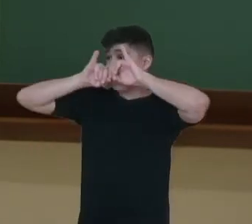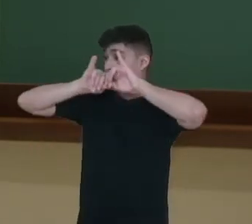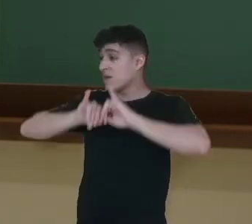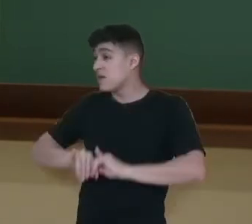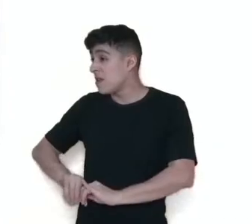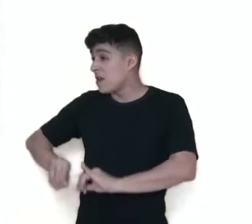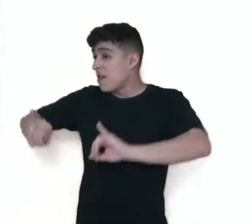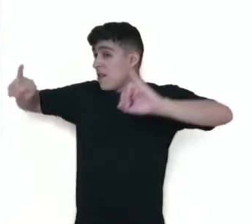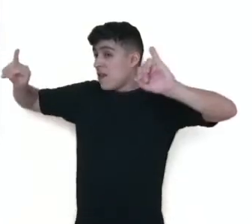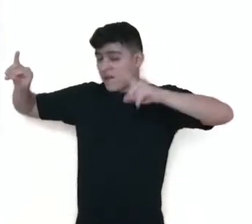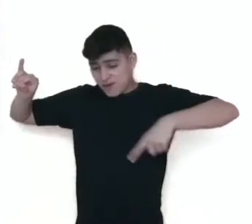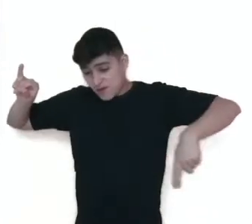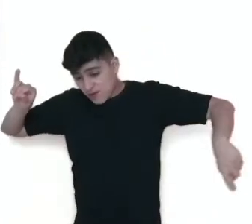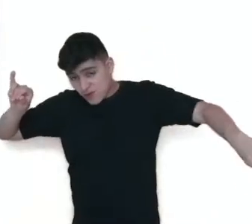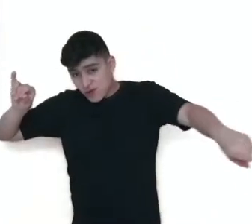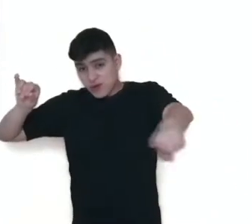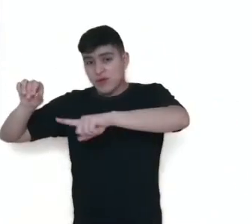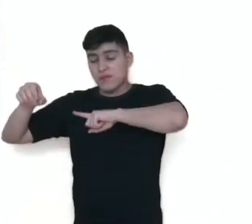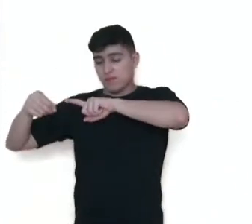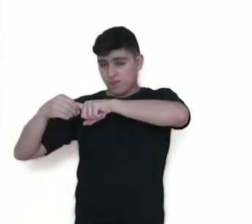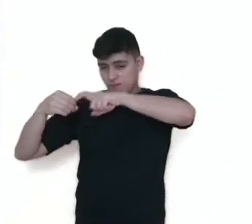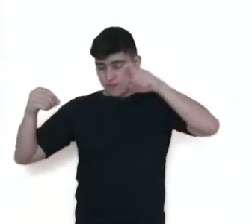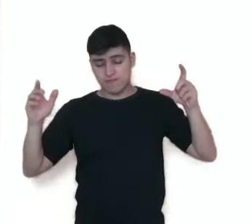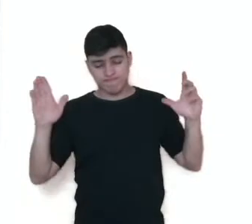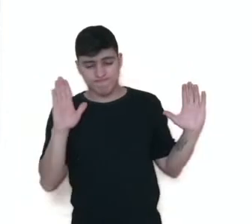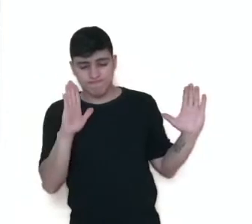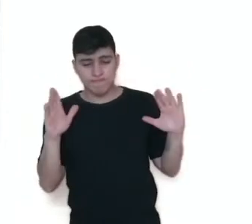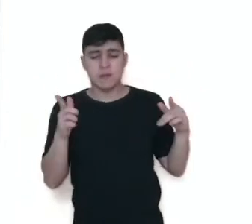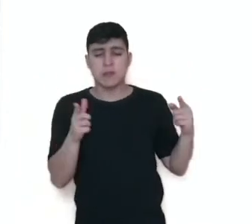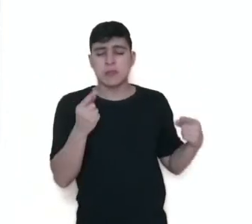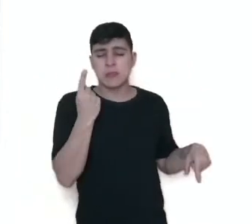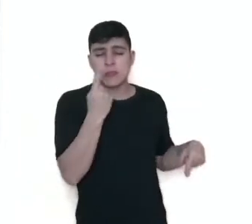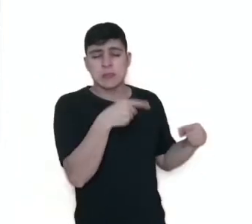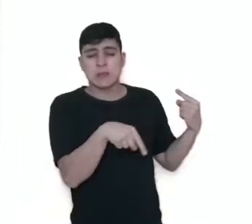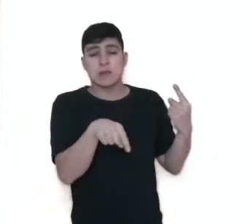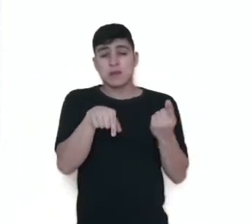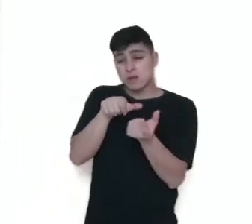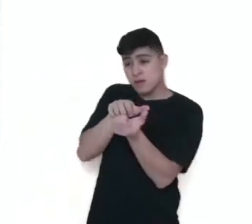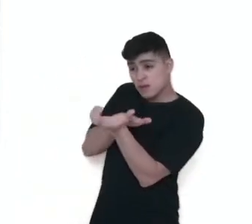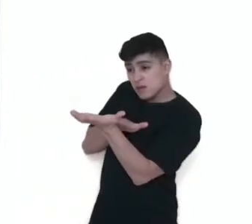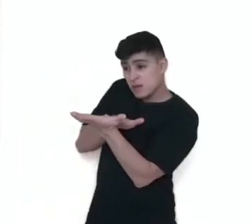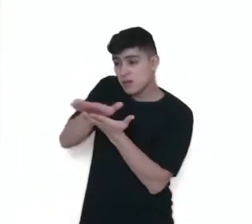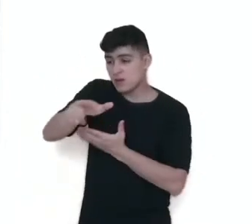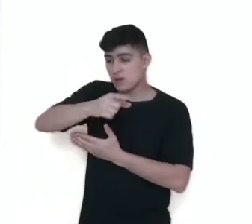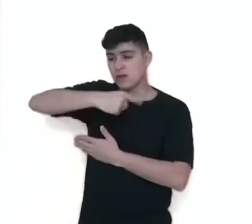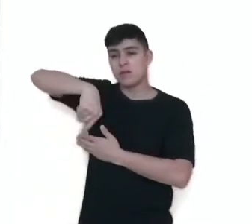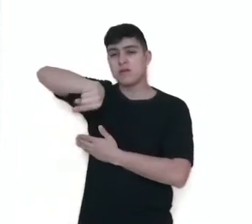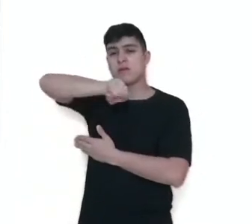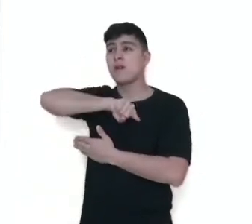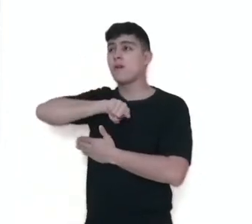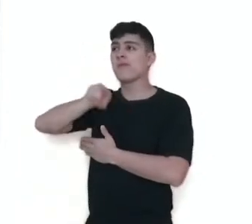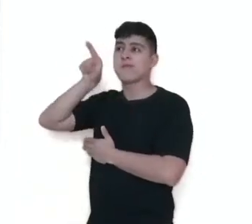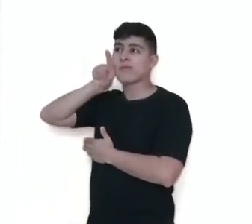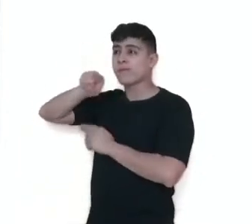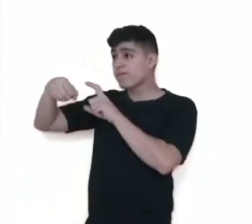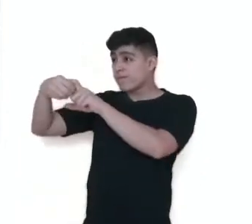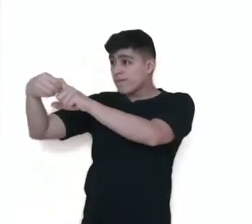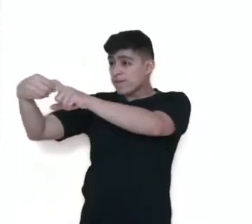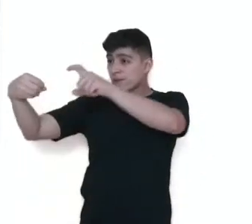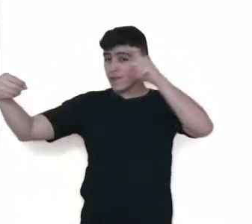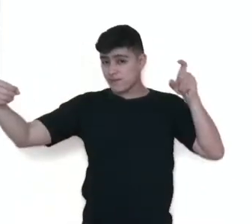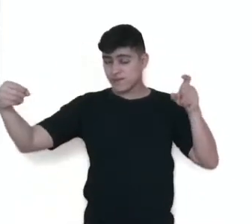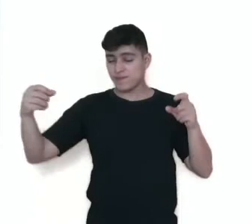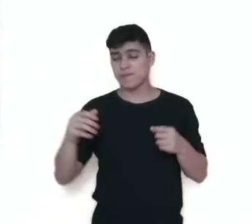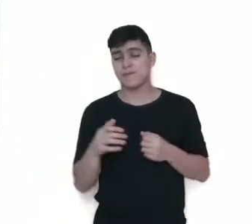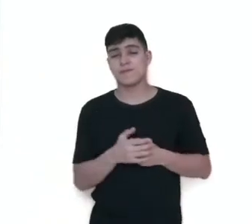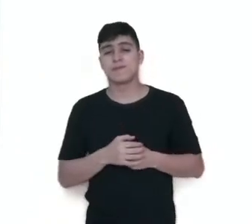Então, após diversos debates, em 1776, vai ser publicada então a Declaração de Independência dos Estados Unidos da